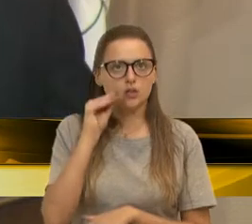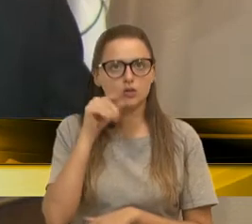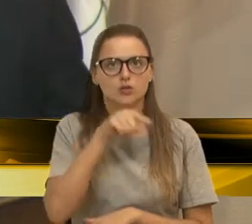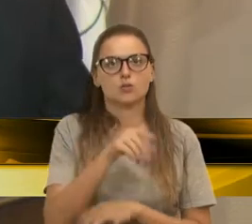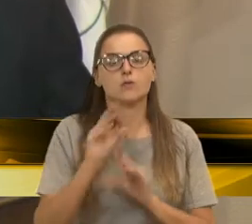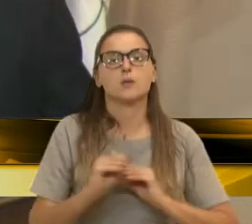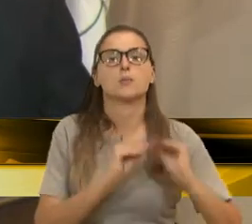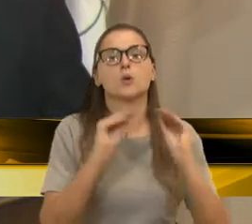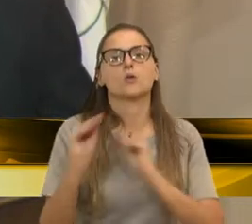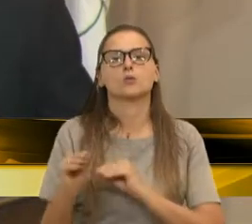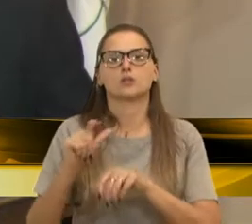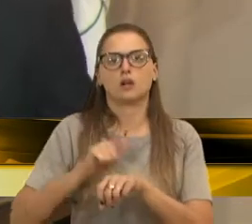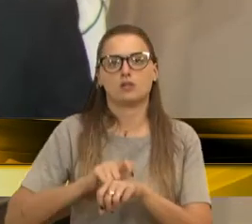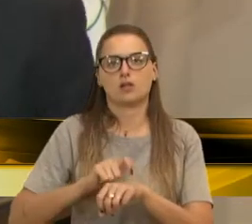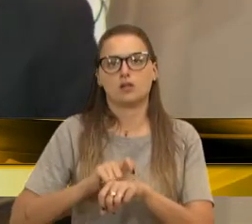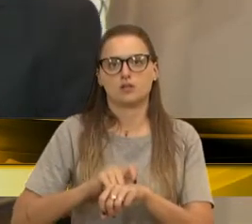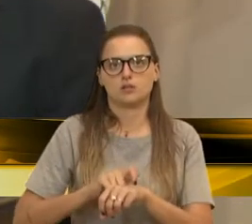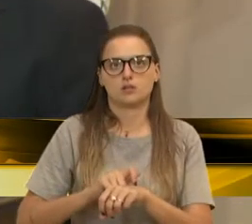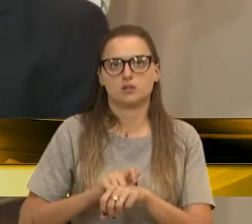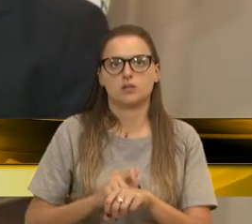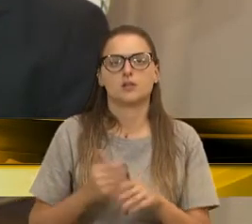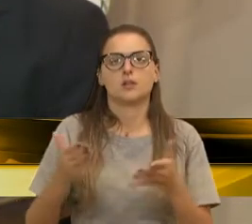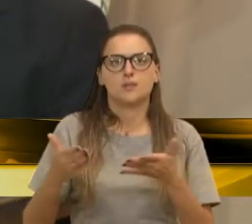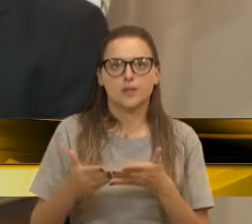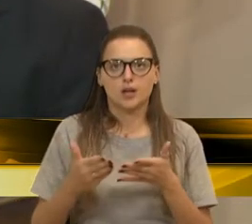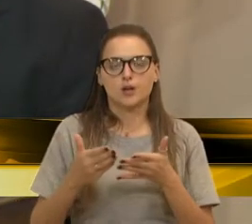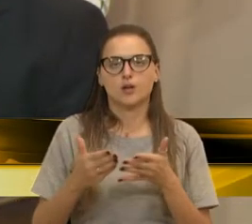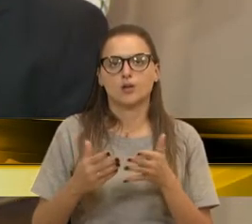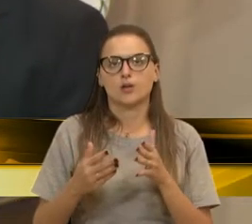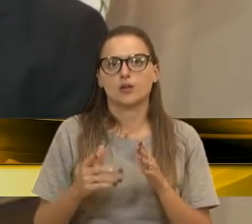outro turno. E agora foi advertido.